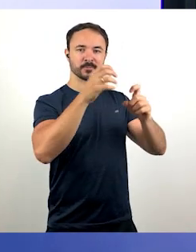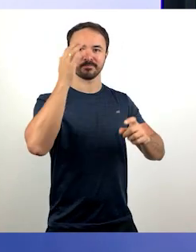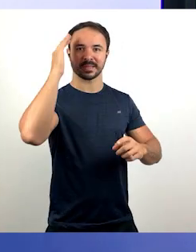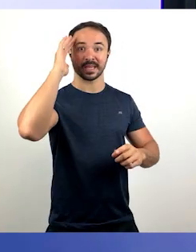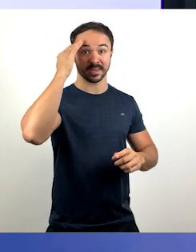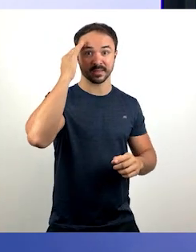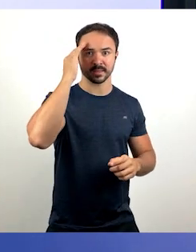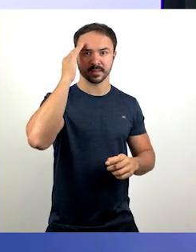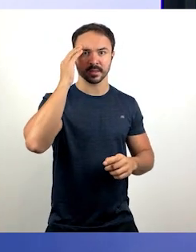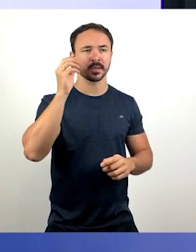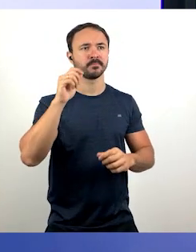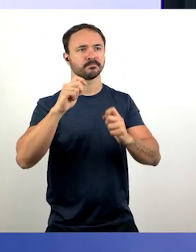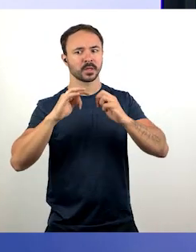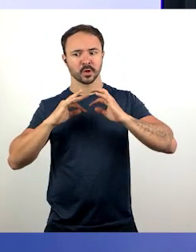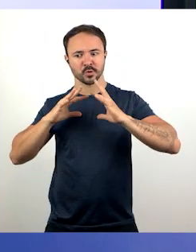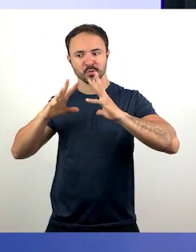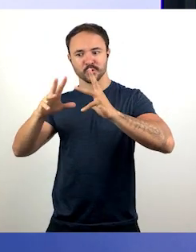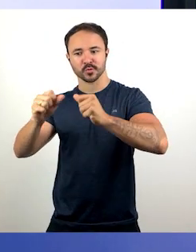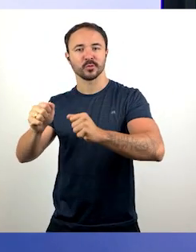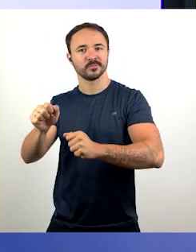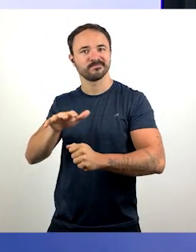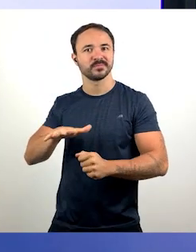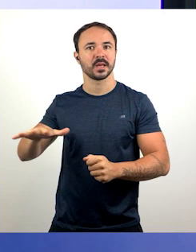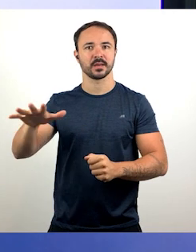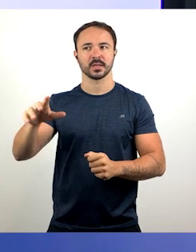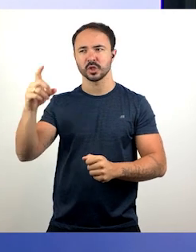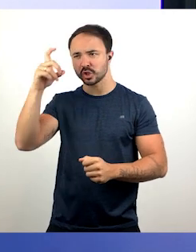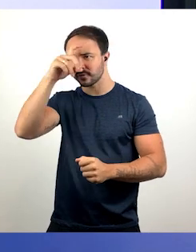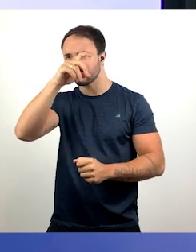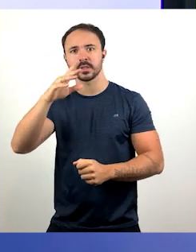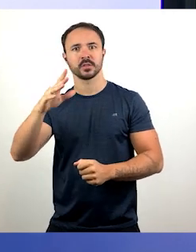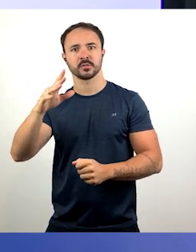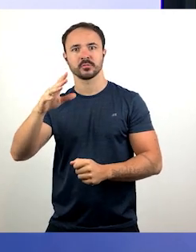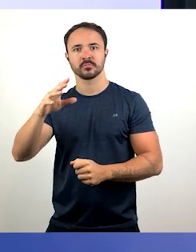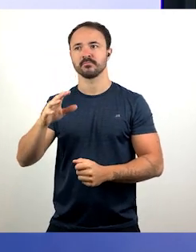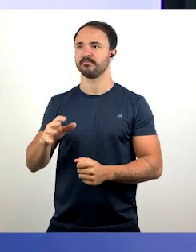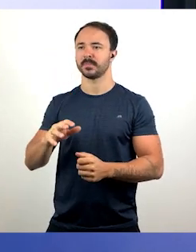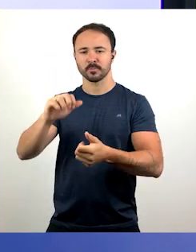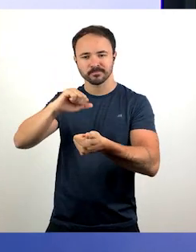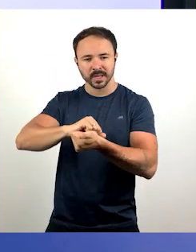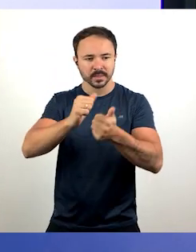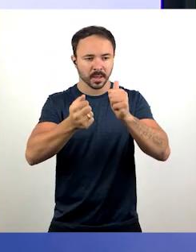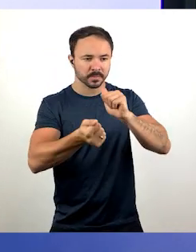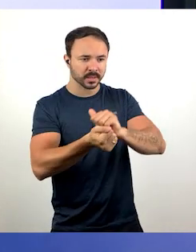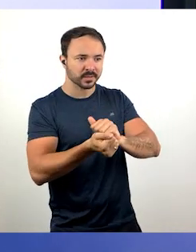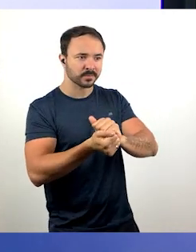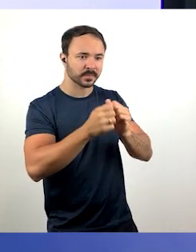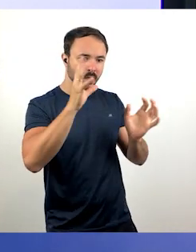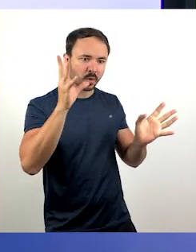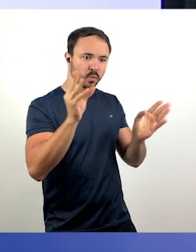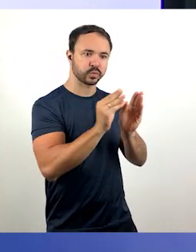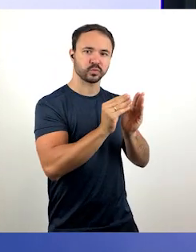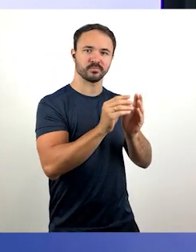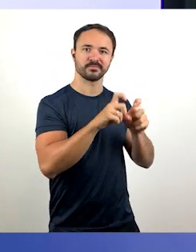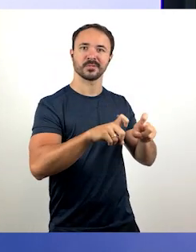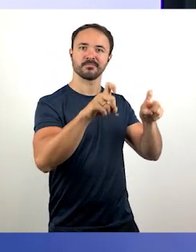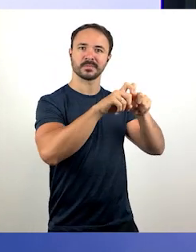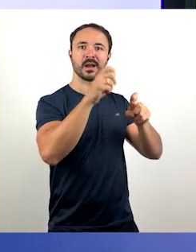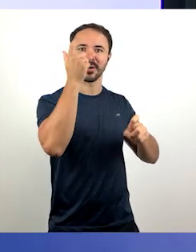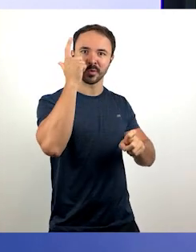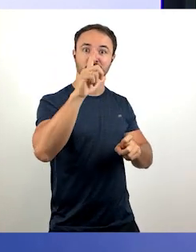entenda o que todo aquele sistema de linguagem mais complexo quer dizer com menos